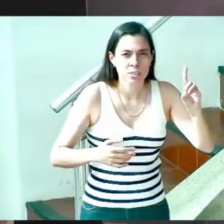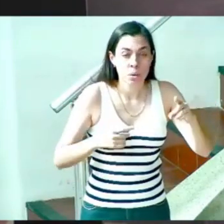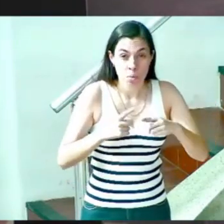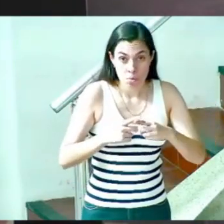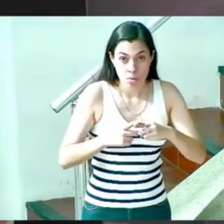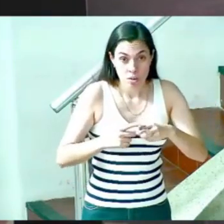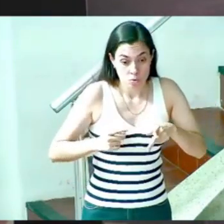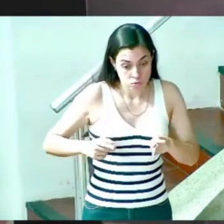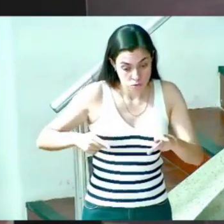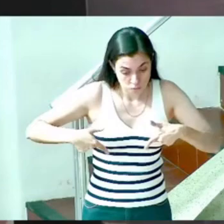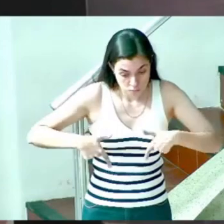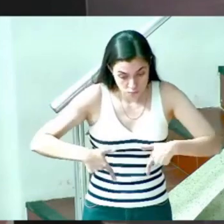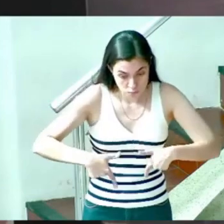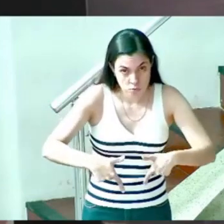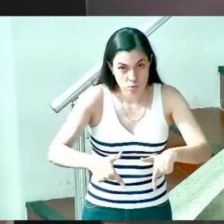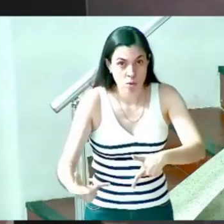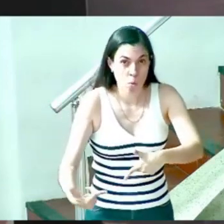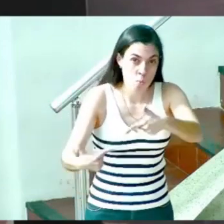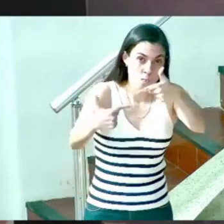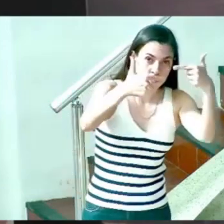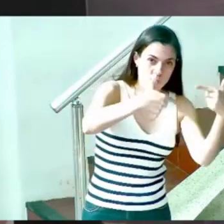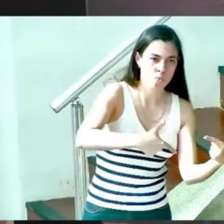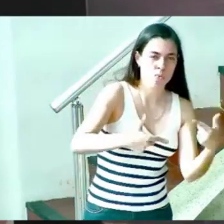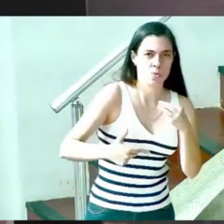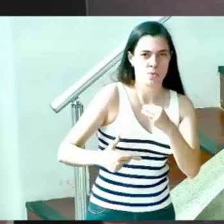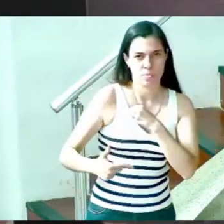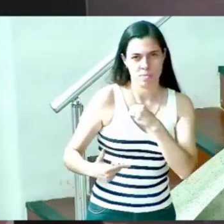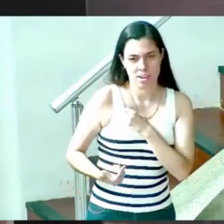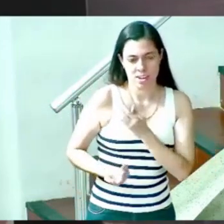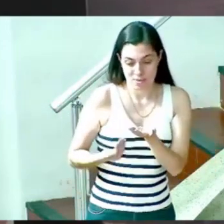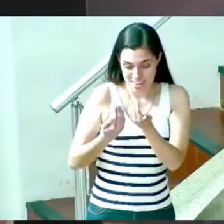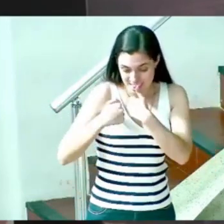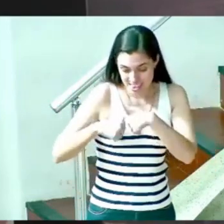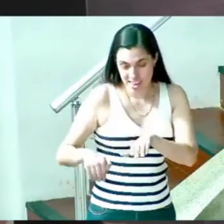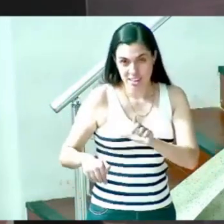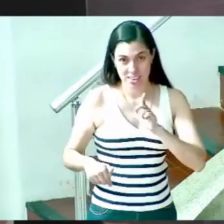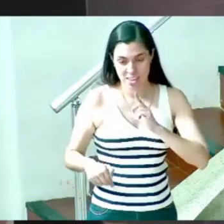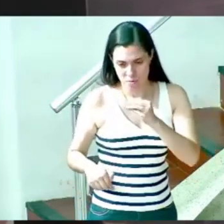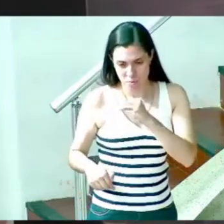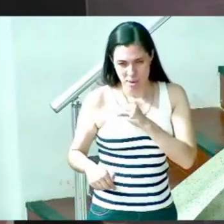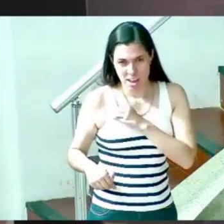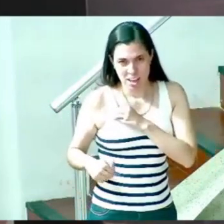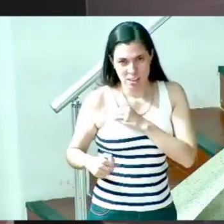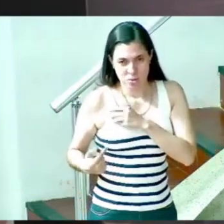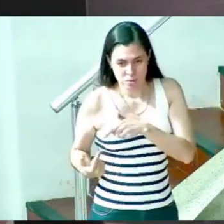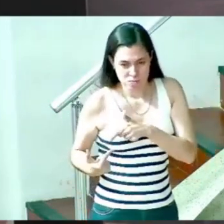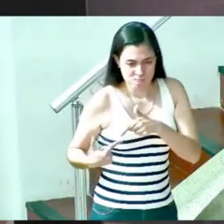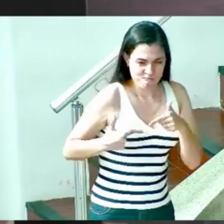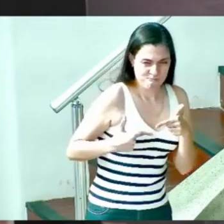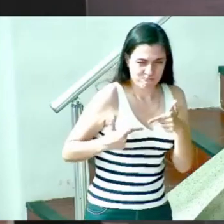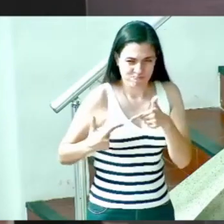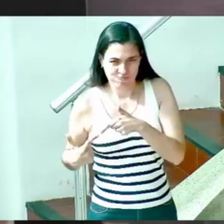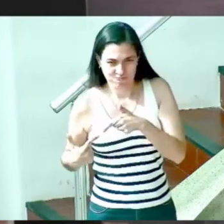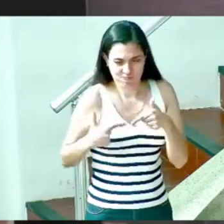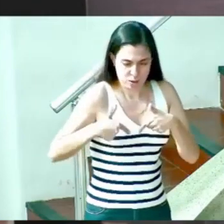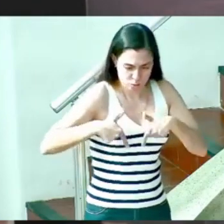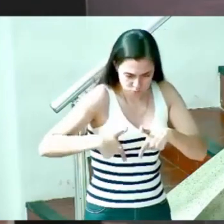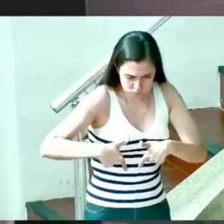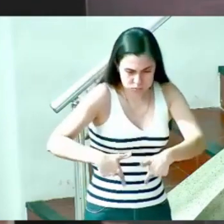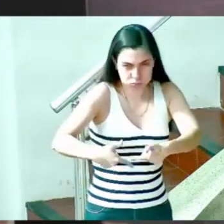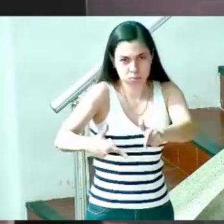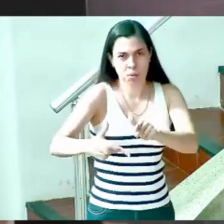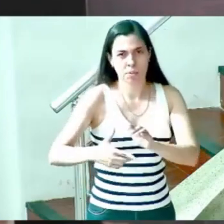habita em cada um de nós. A sexta petição basicamente é um pedido a Deus para